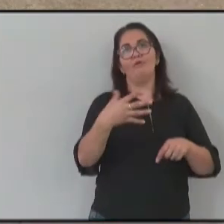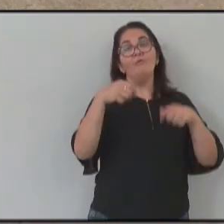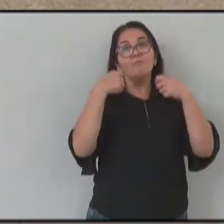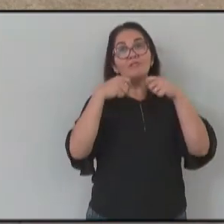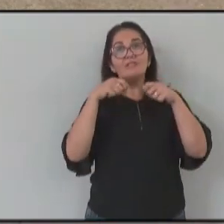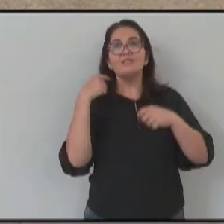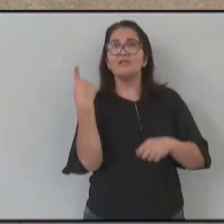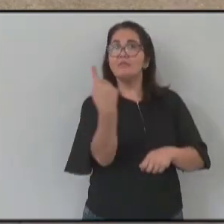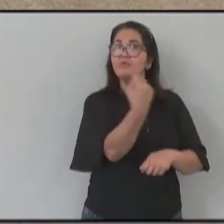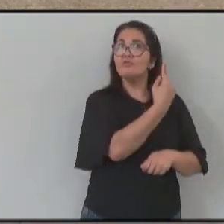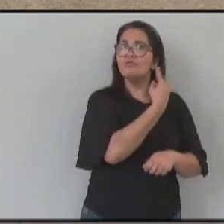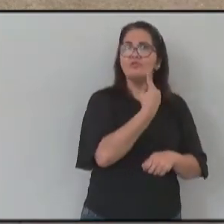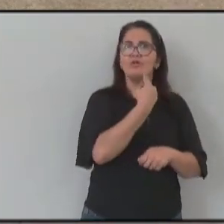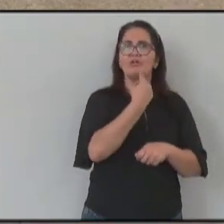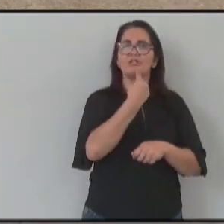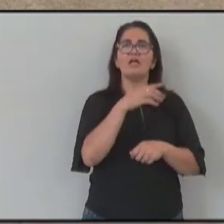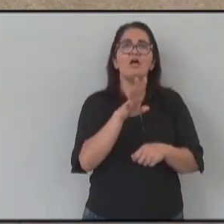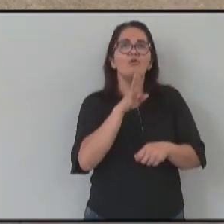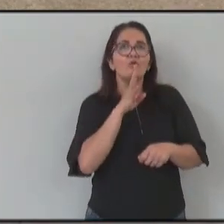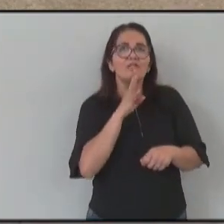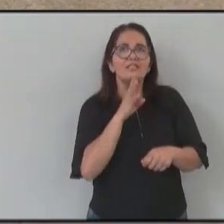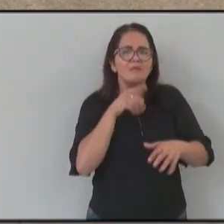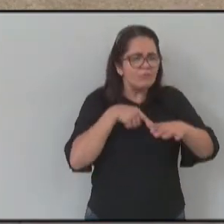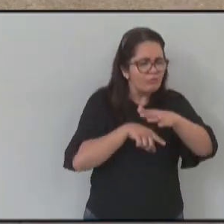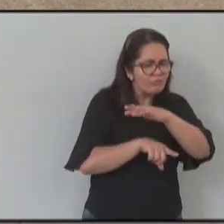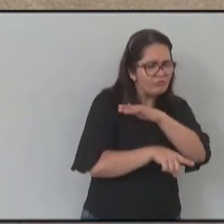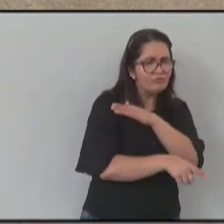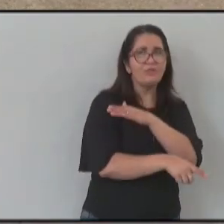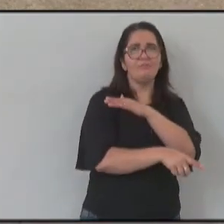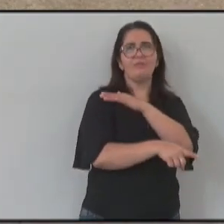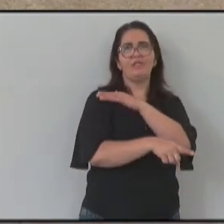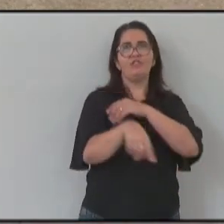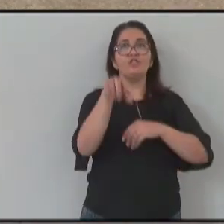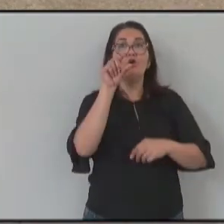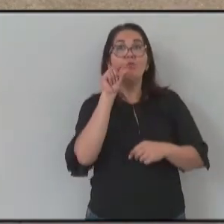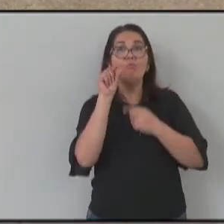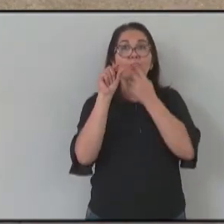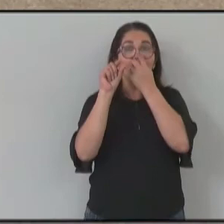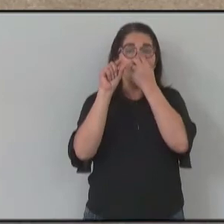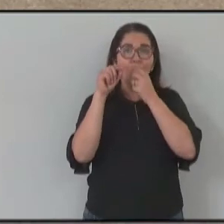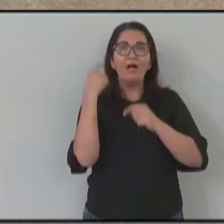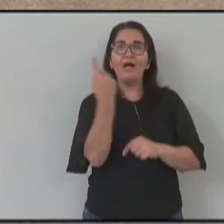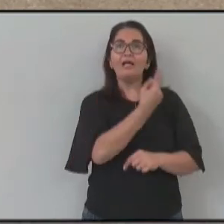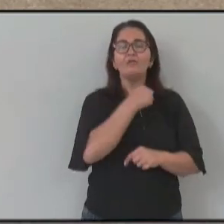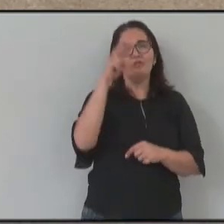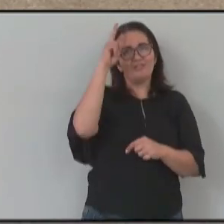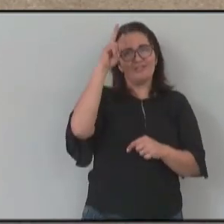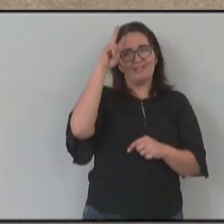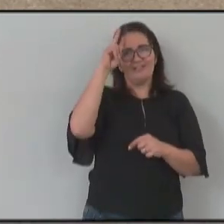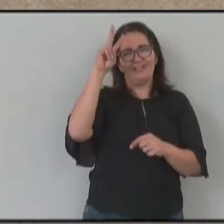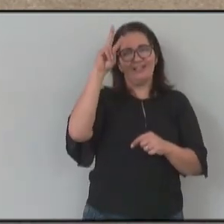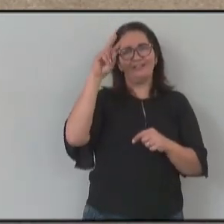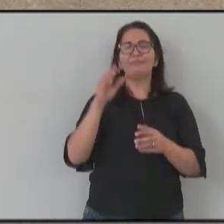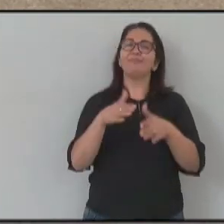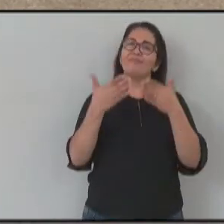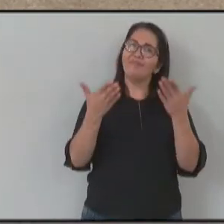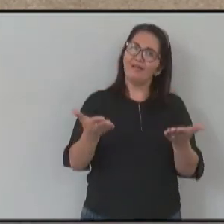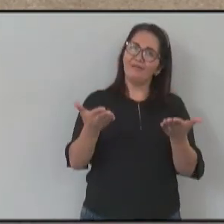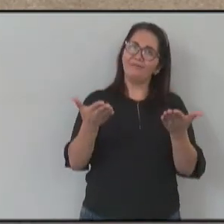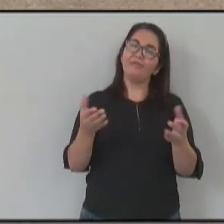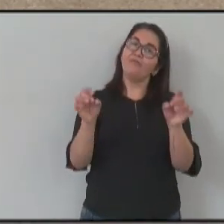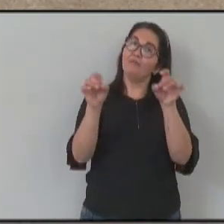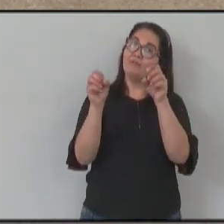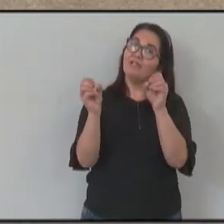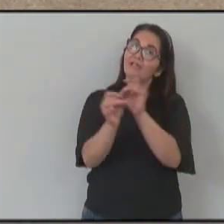conhecermos um pouco da nossa própria história. Nossa história acaba aqui. Foi um prazer bater esse papo com